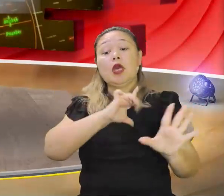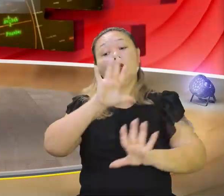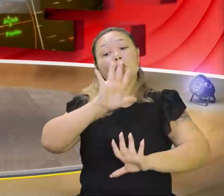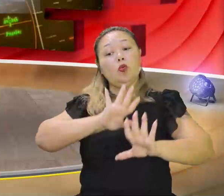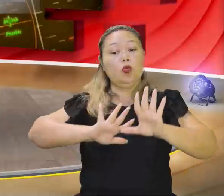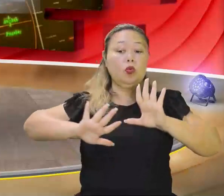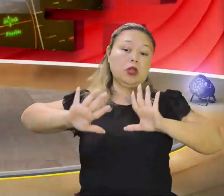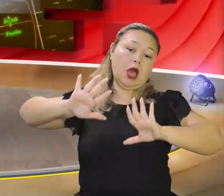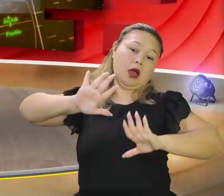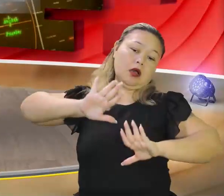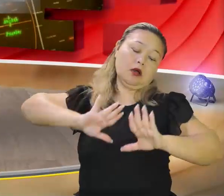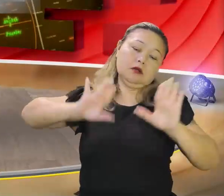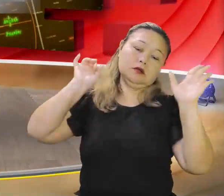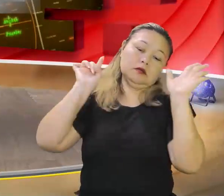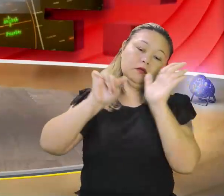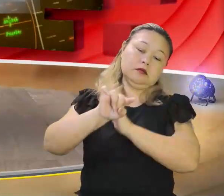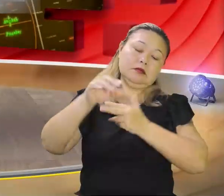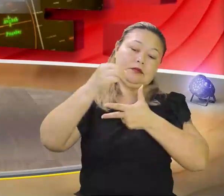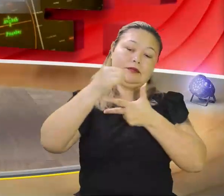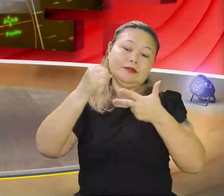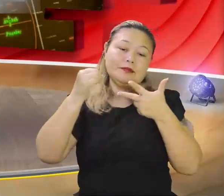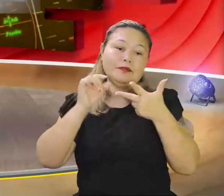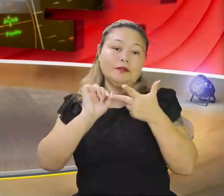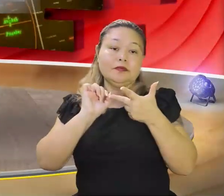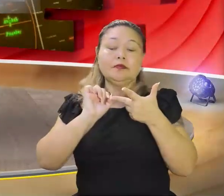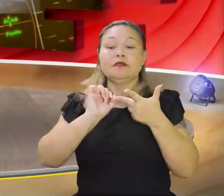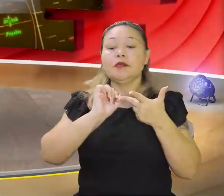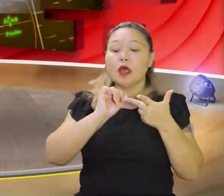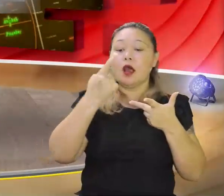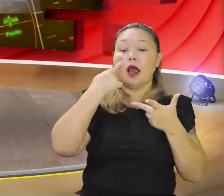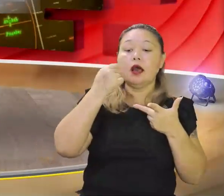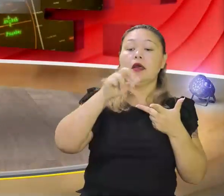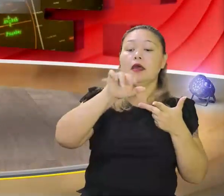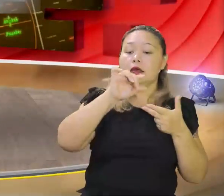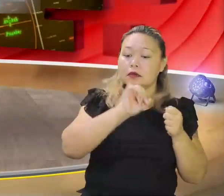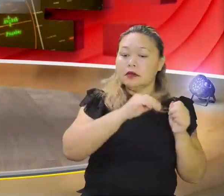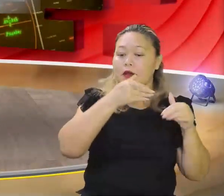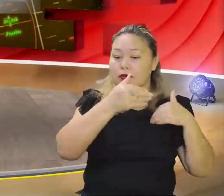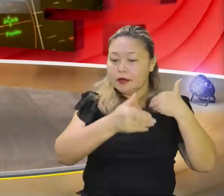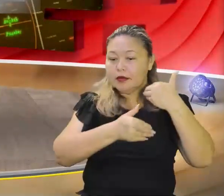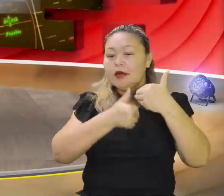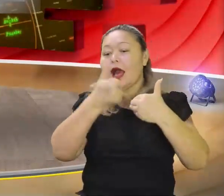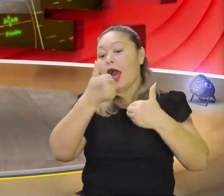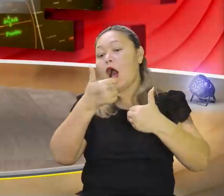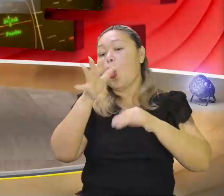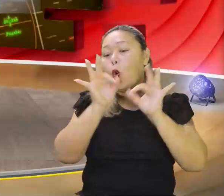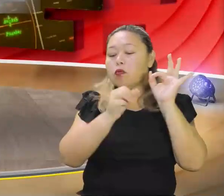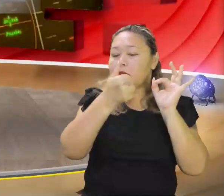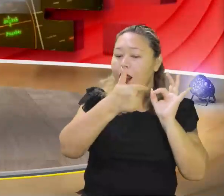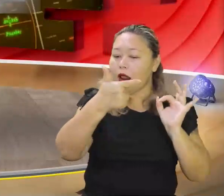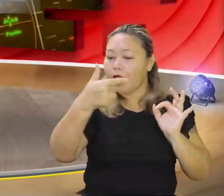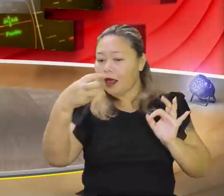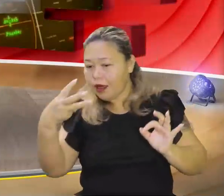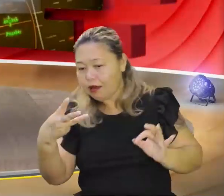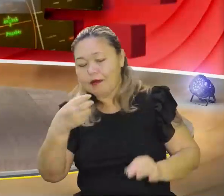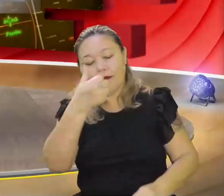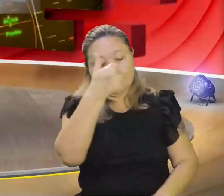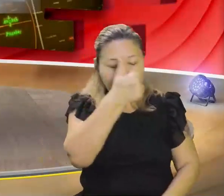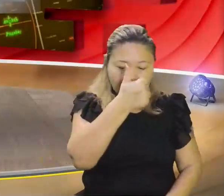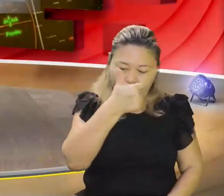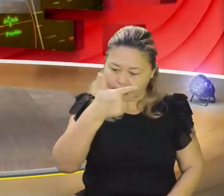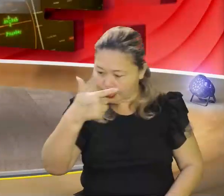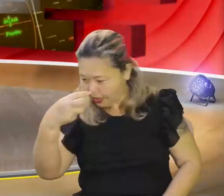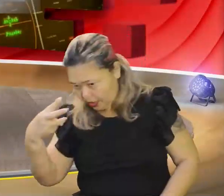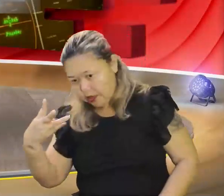muito cuidado com as questões do Enem. Quando fala essa parte respectivamente, seguindo a ordem, né? Aí você tem que seguir a ordem primeira,